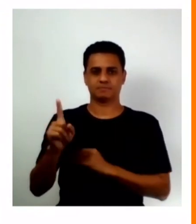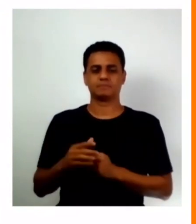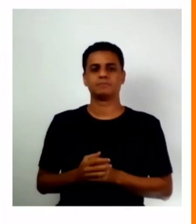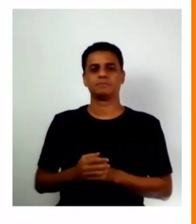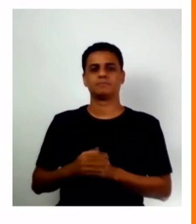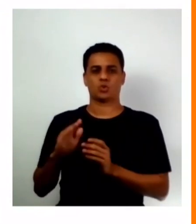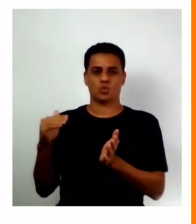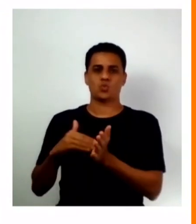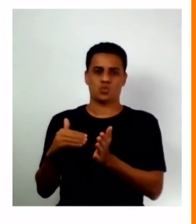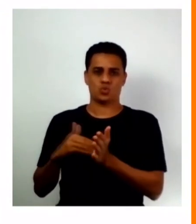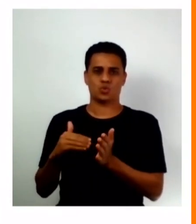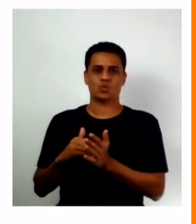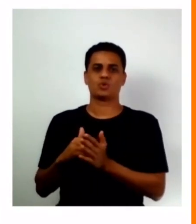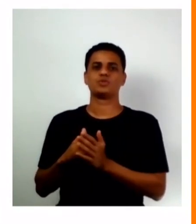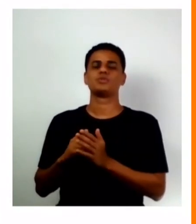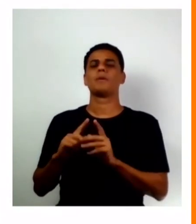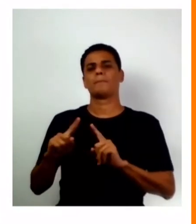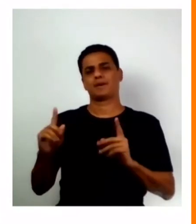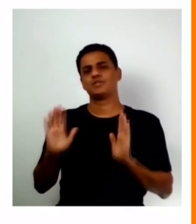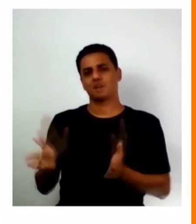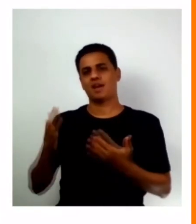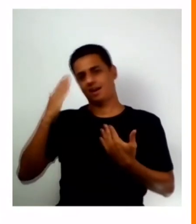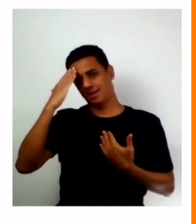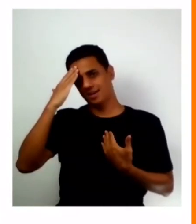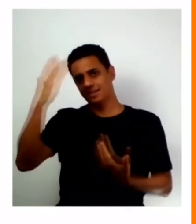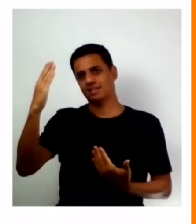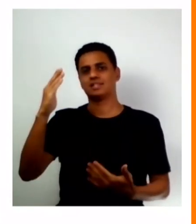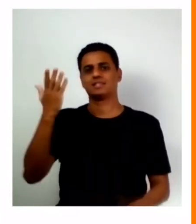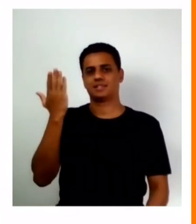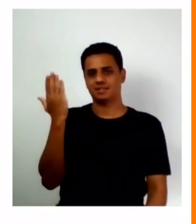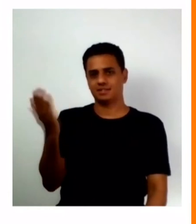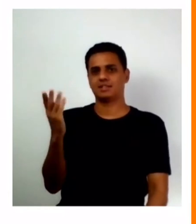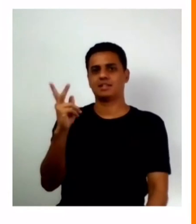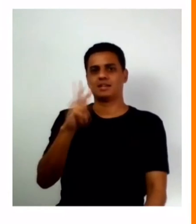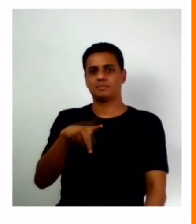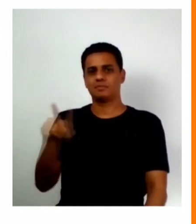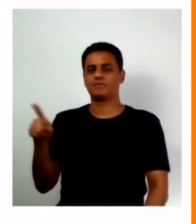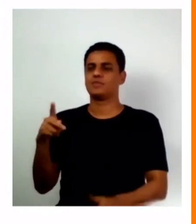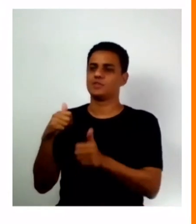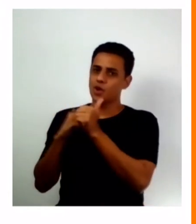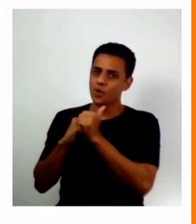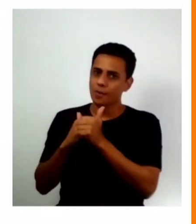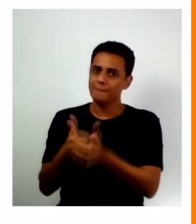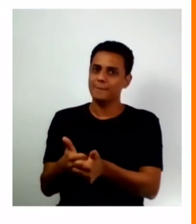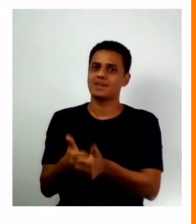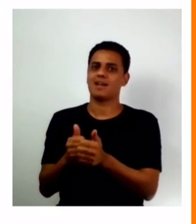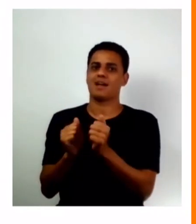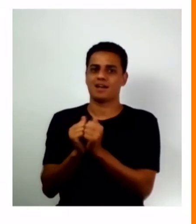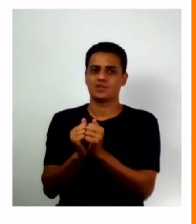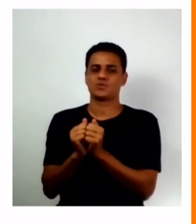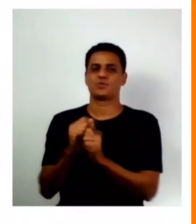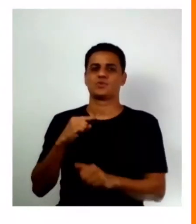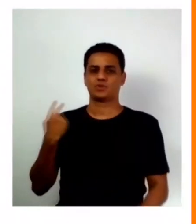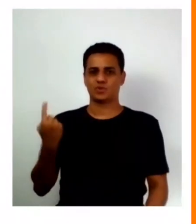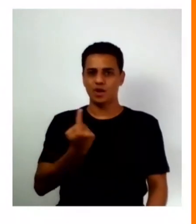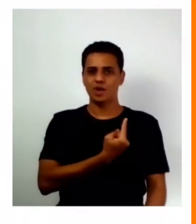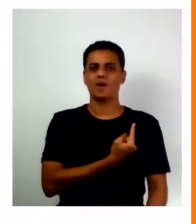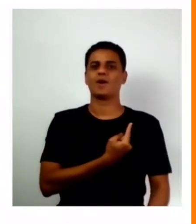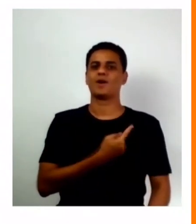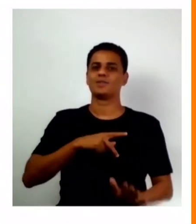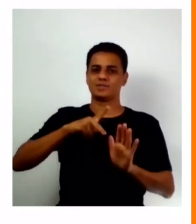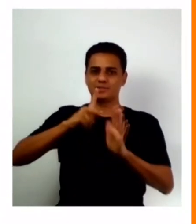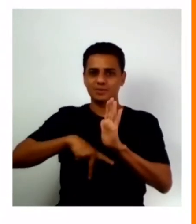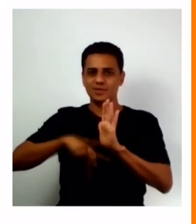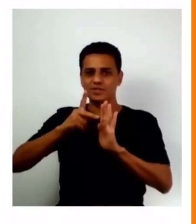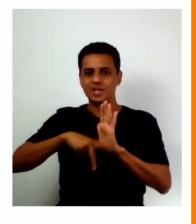Desde já, gostaria de agradecer você por acompanhar a gente aí nessa, nesse projeto, nesse